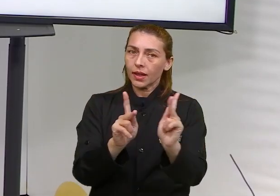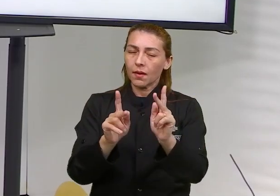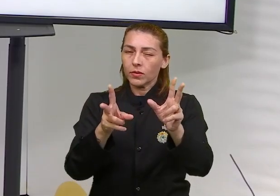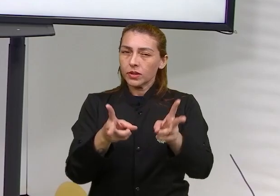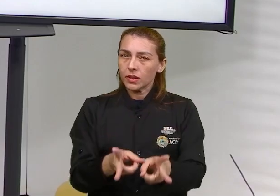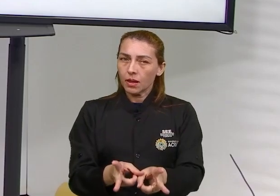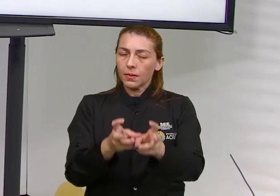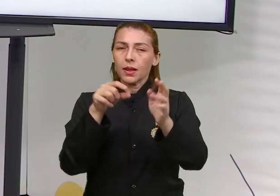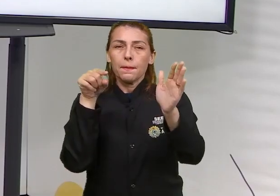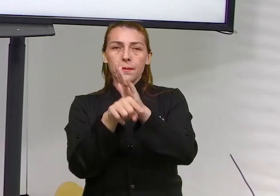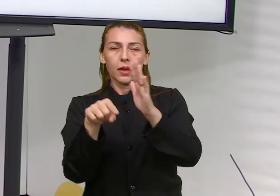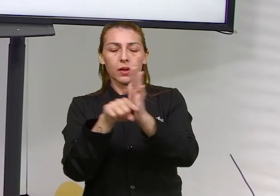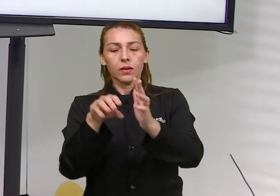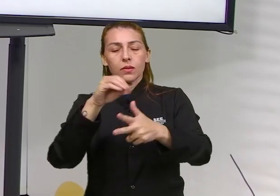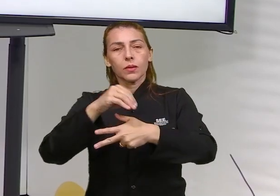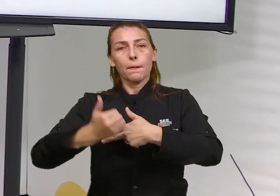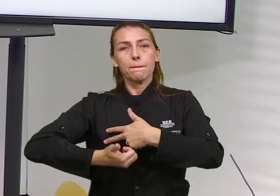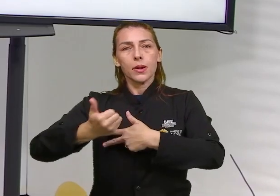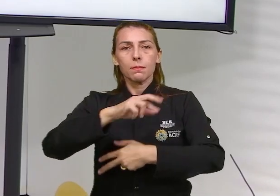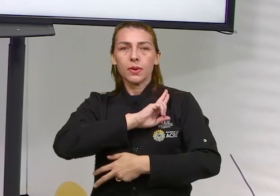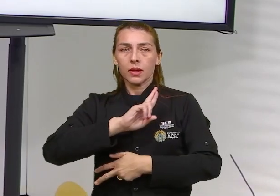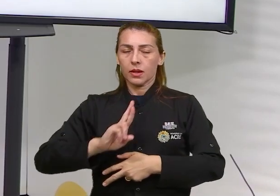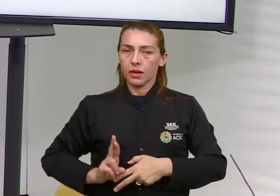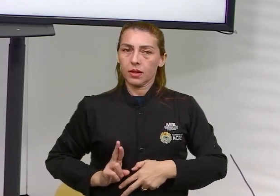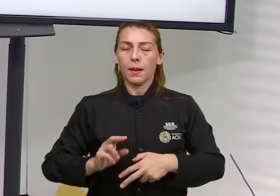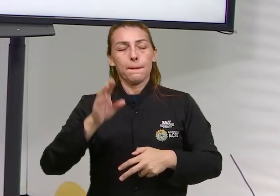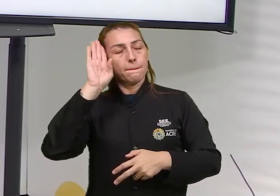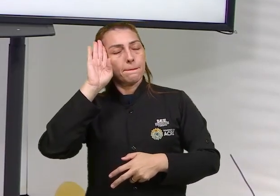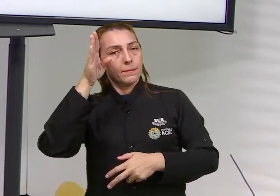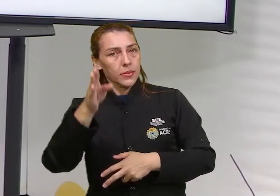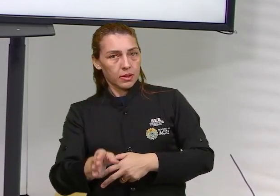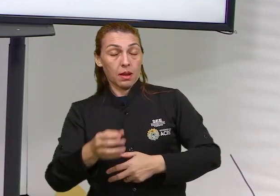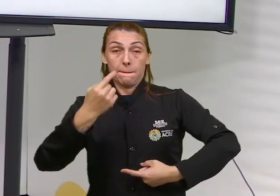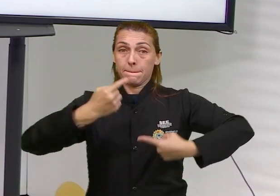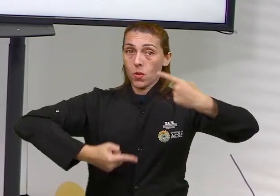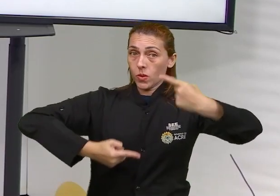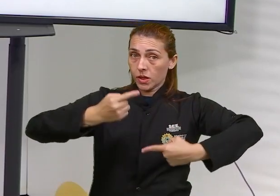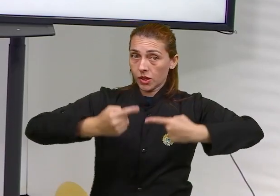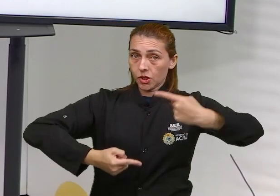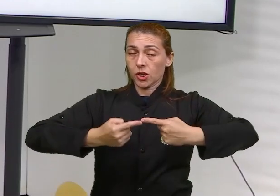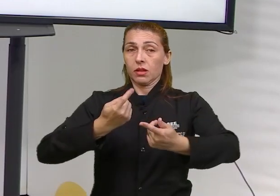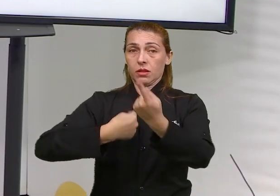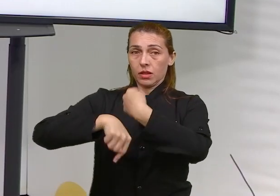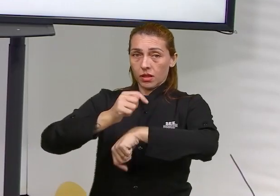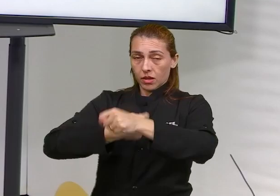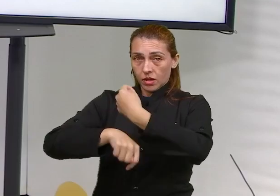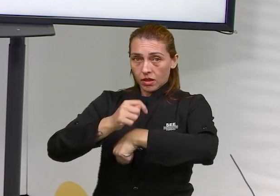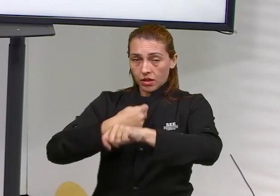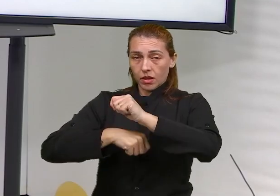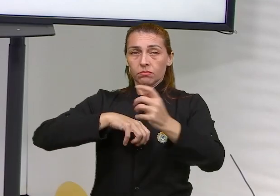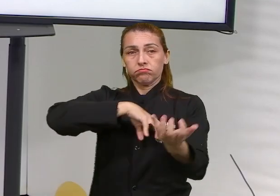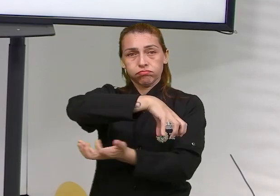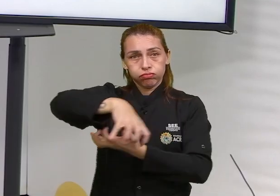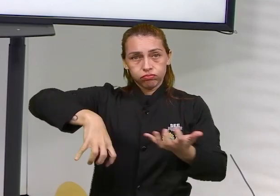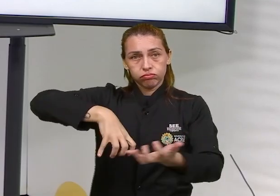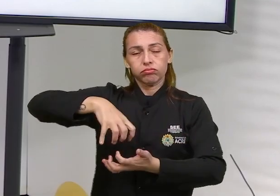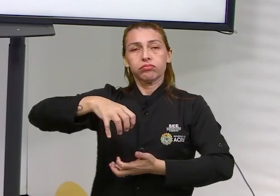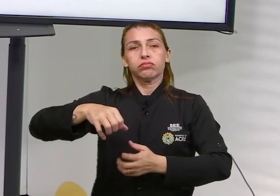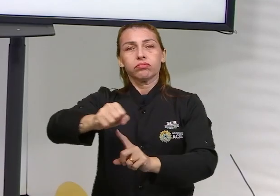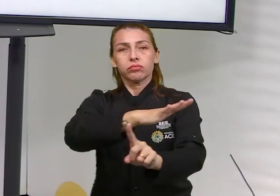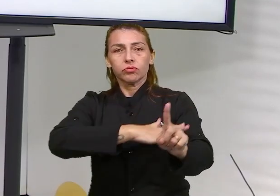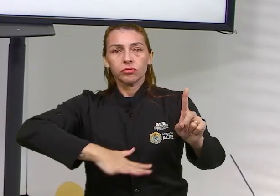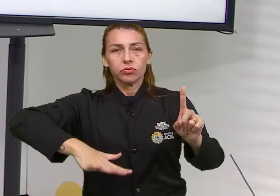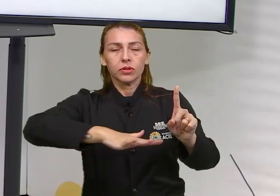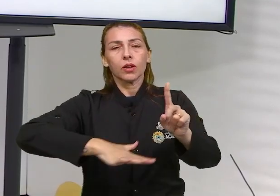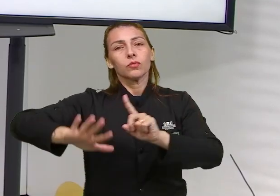você percebe que as questões do Enem sobre a Primeira República, elas vão tratar principalmente da política, da economia e das revoltas sociais,